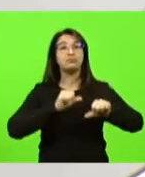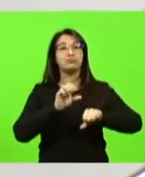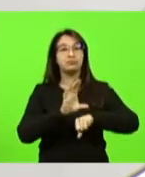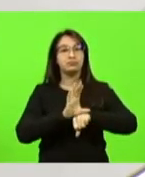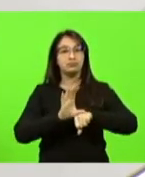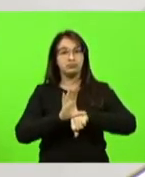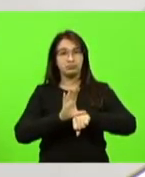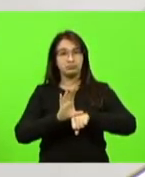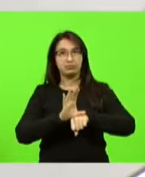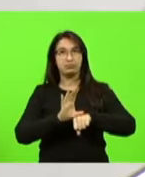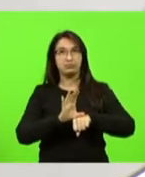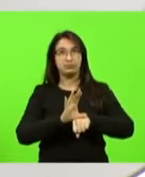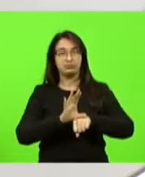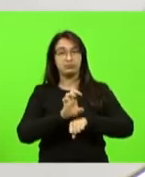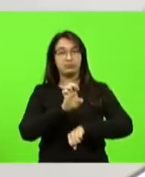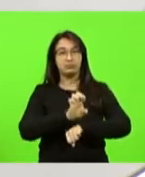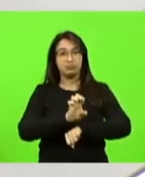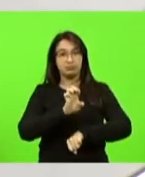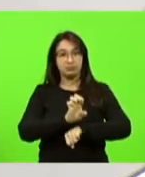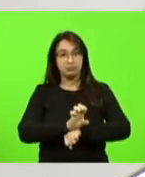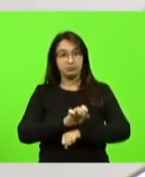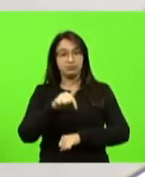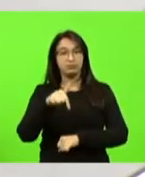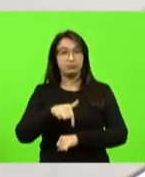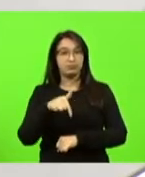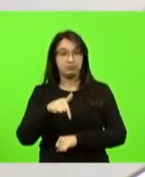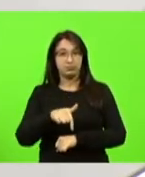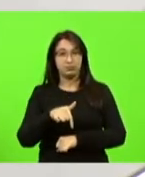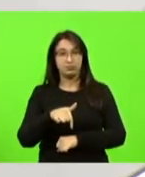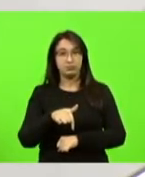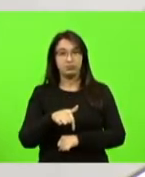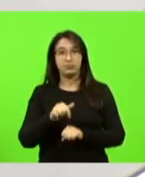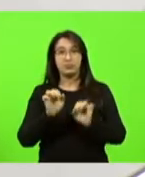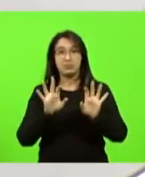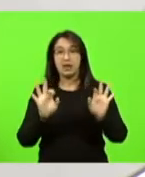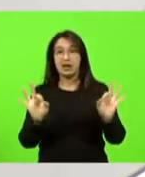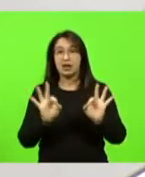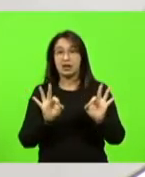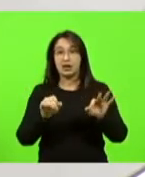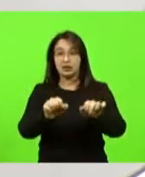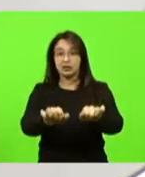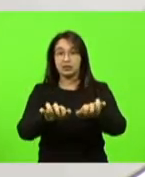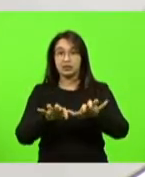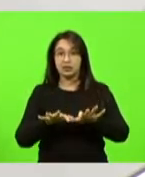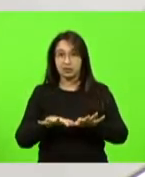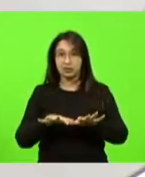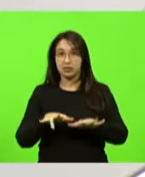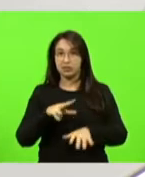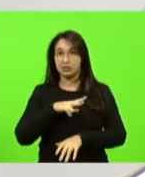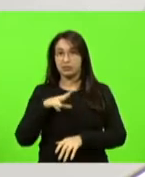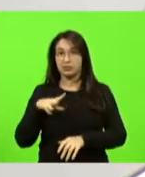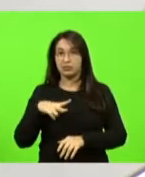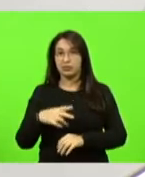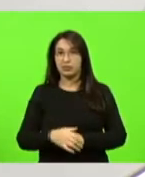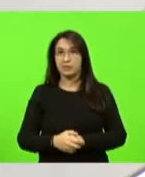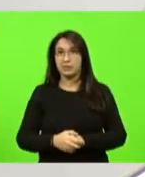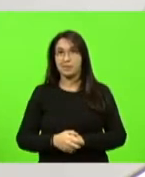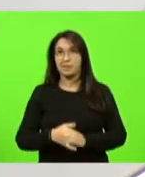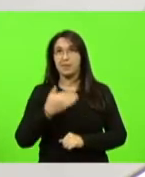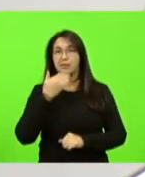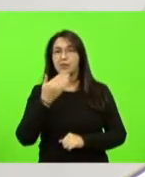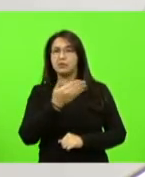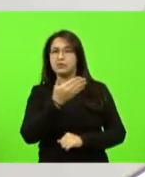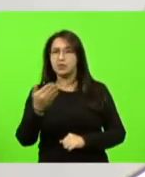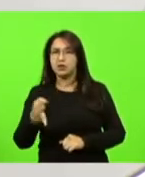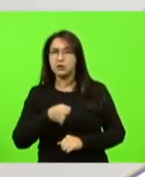Constituição estadual aqui sem ter uma audiência pública. Eu peço silêncio, por favor, aos